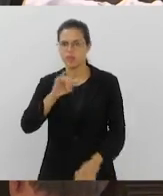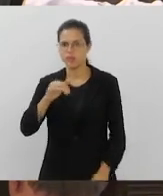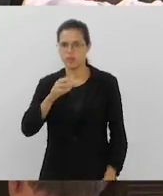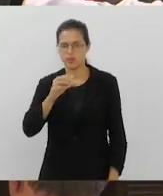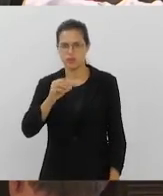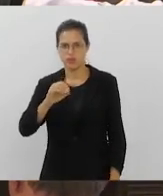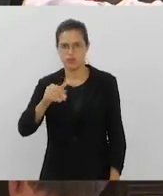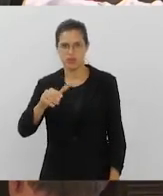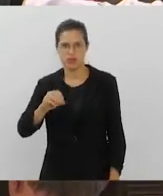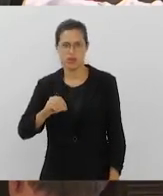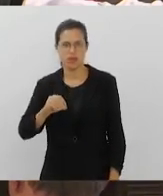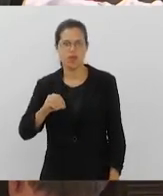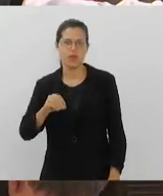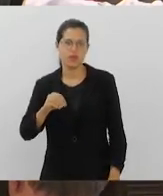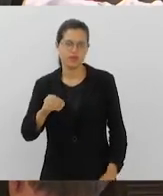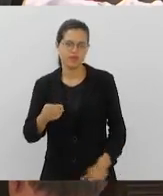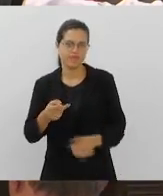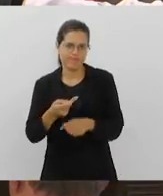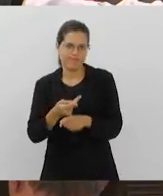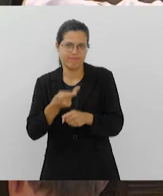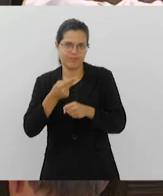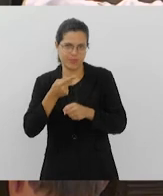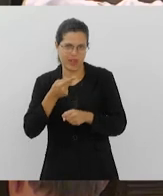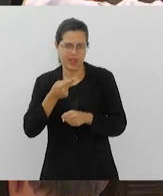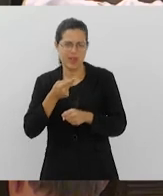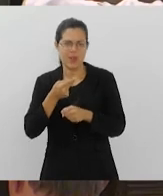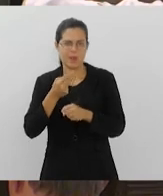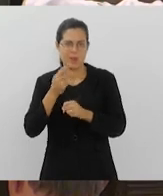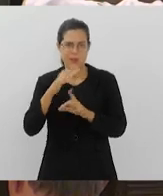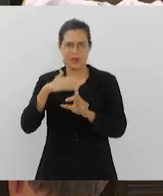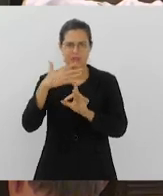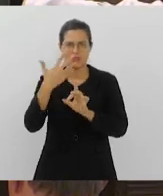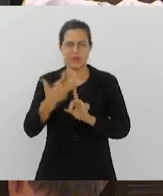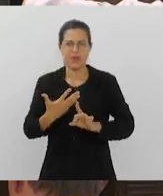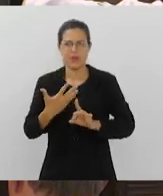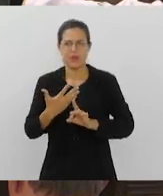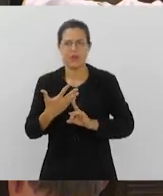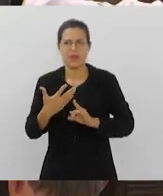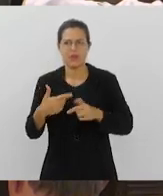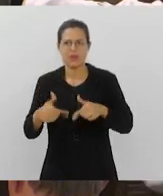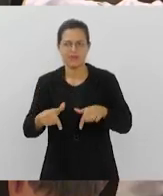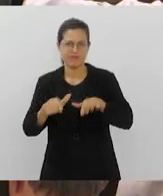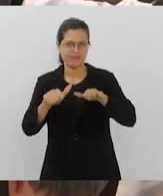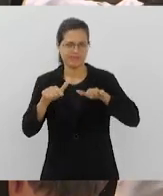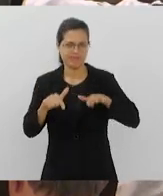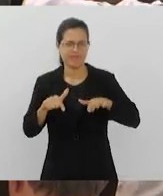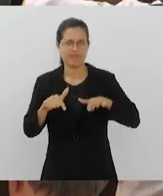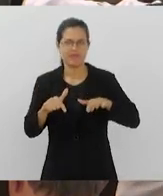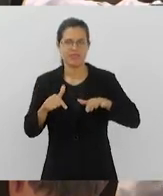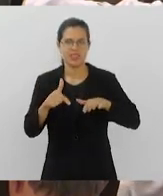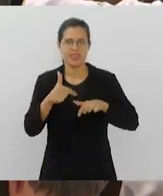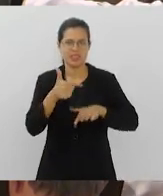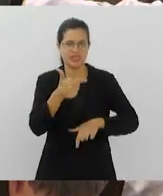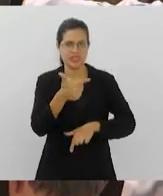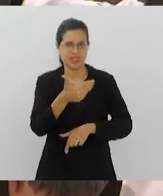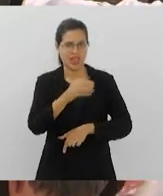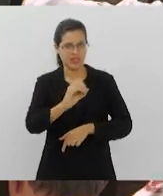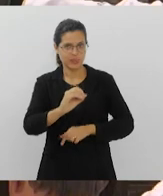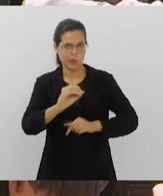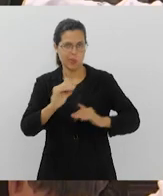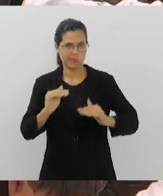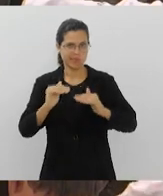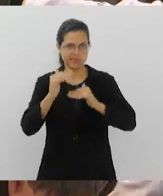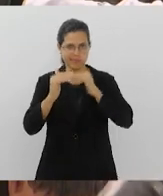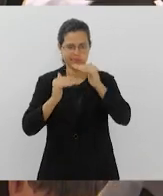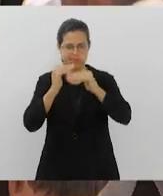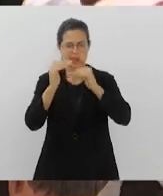essa segunda honra de receber essa faixa honorífera de décimo grau, que eu vou ter